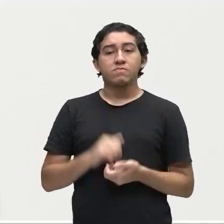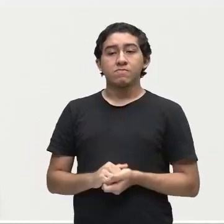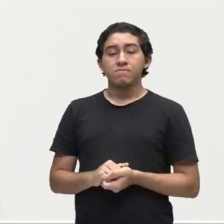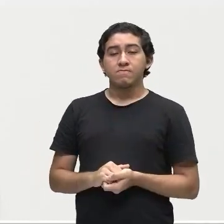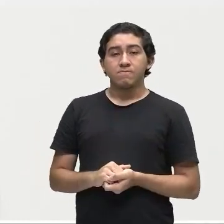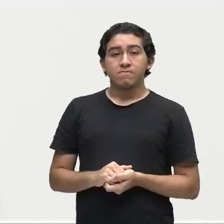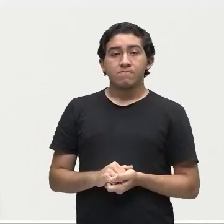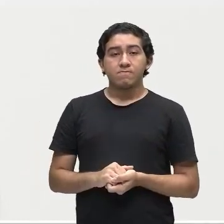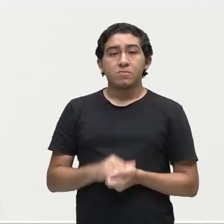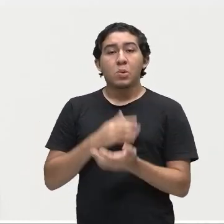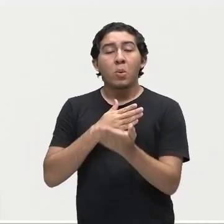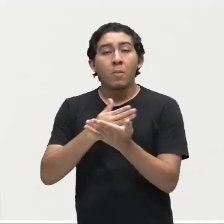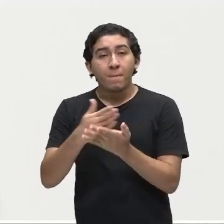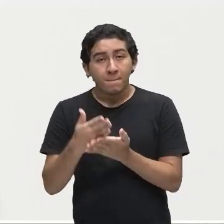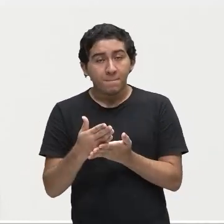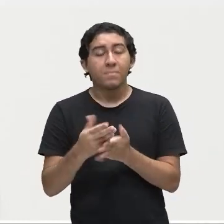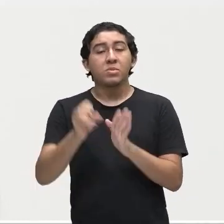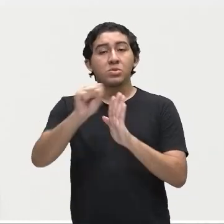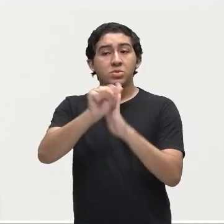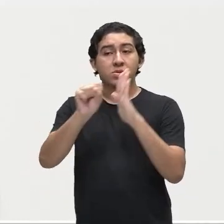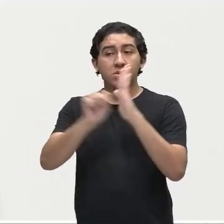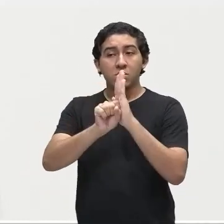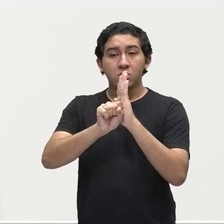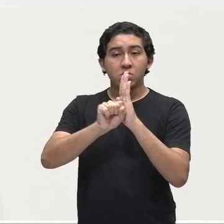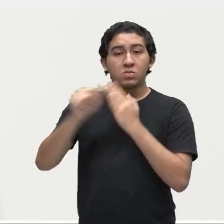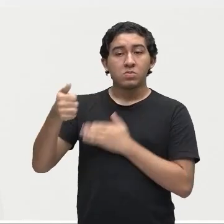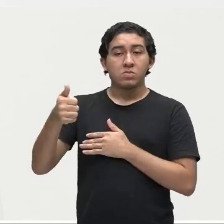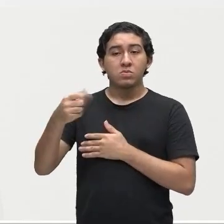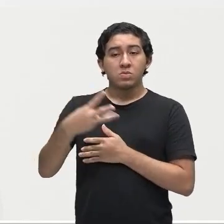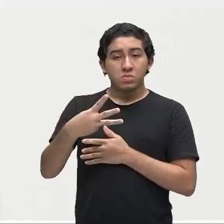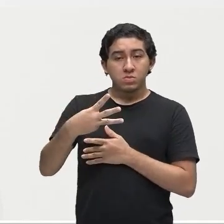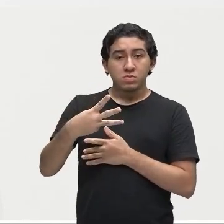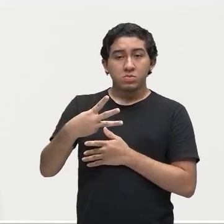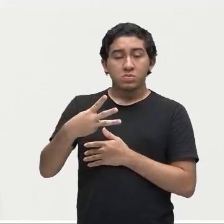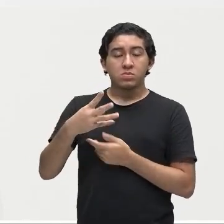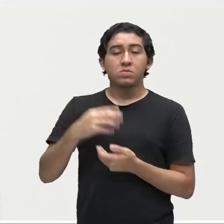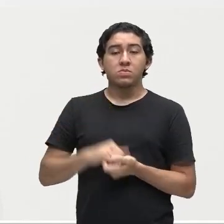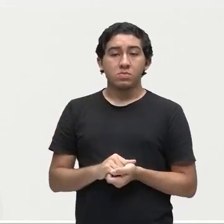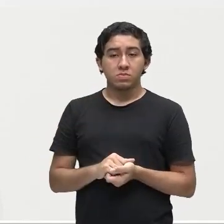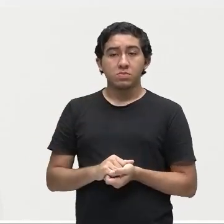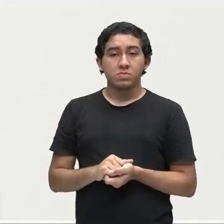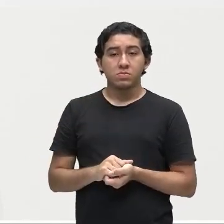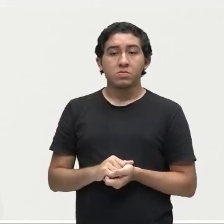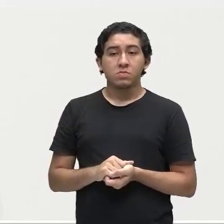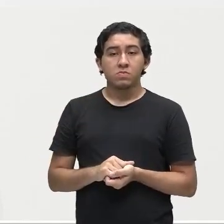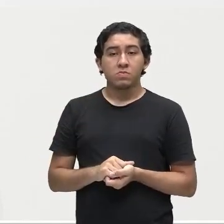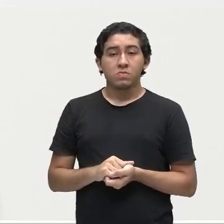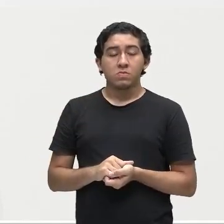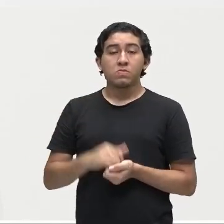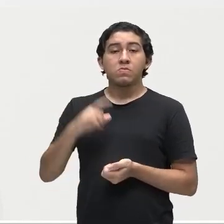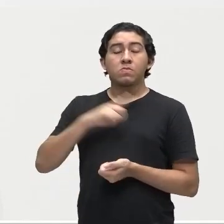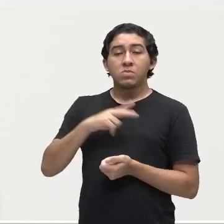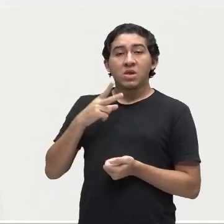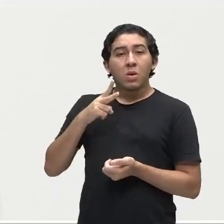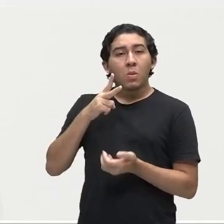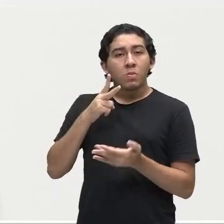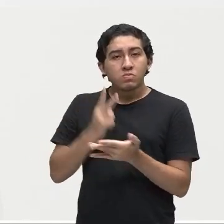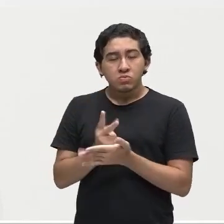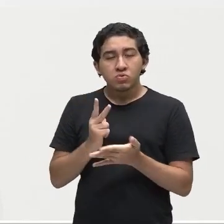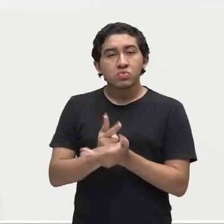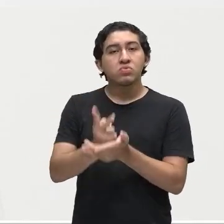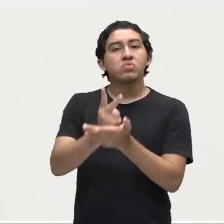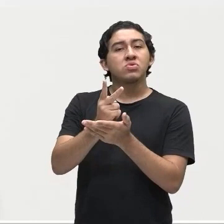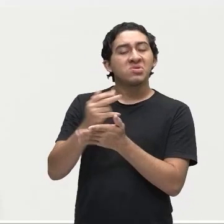ter início durante o século XIII, tornando-se mais evidente a partir